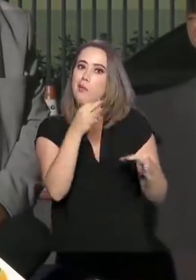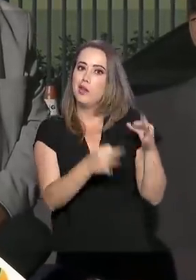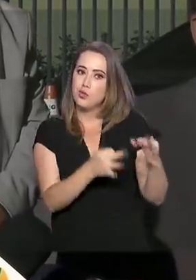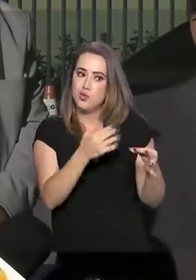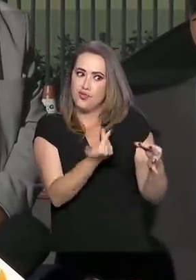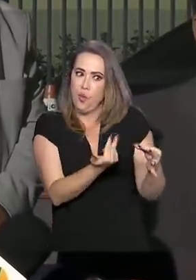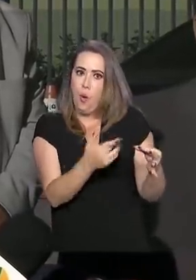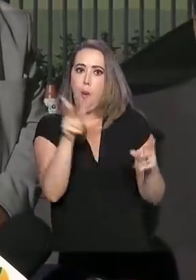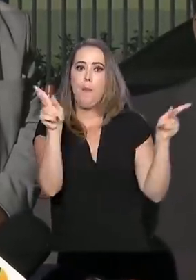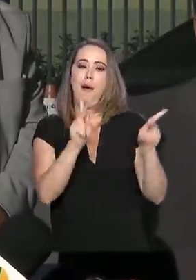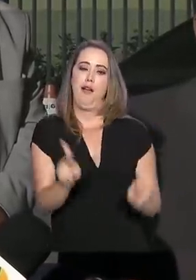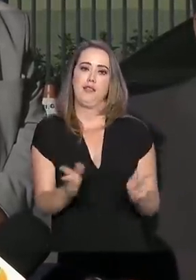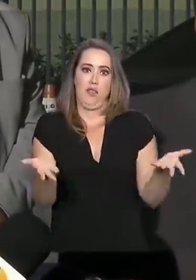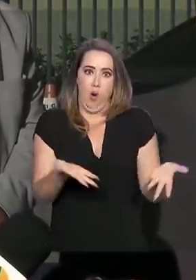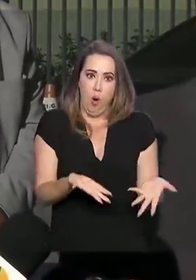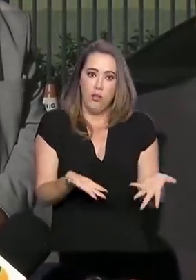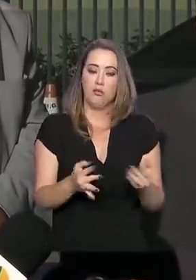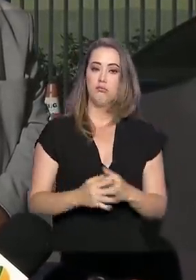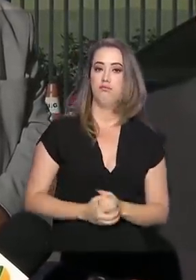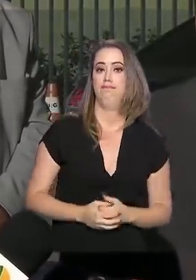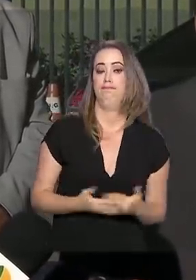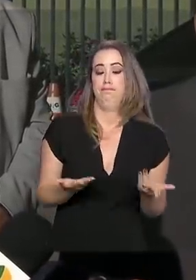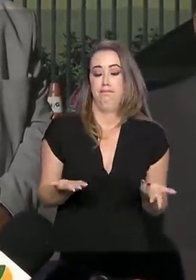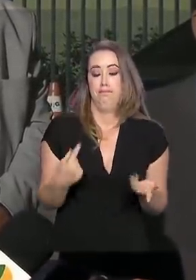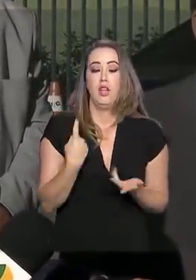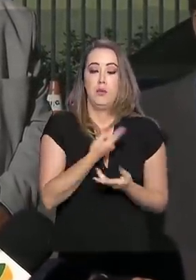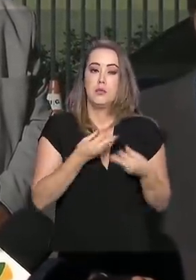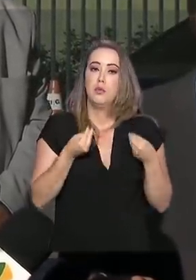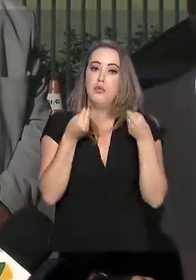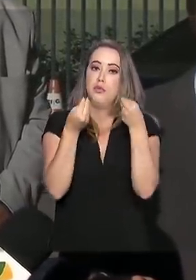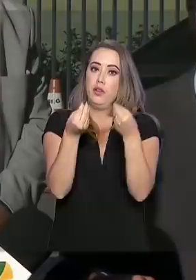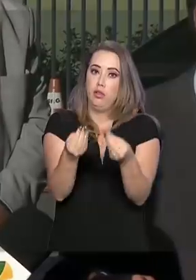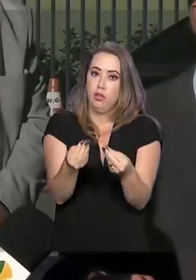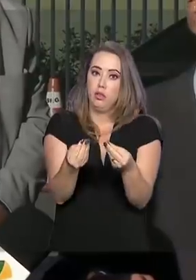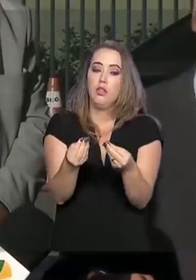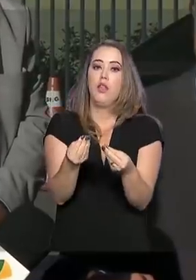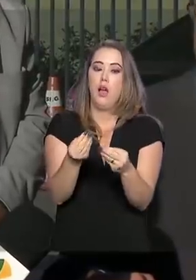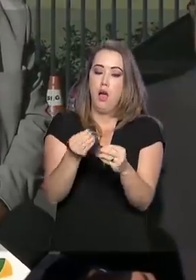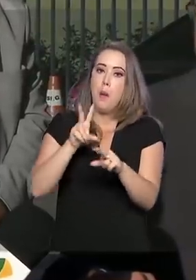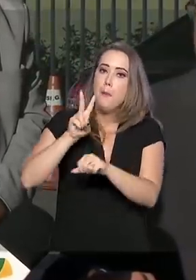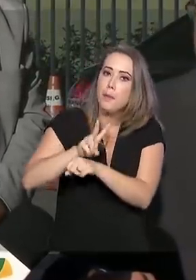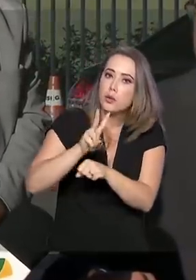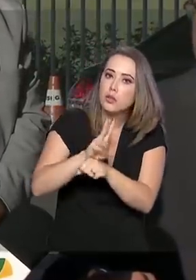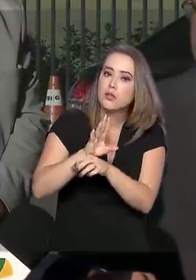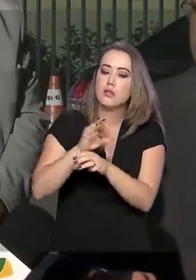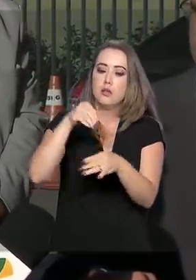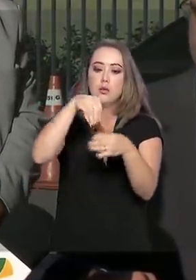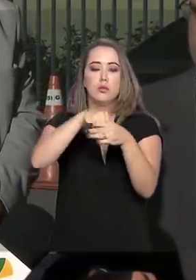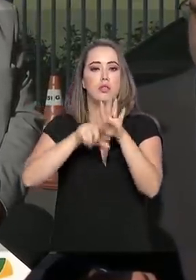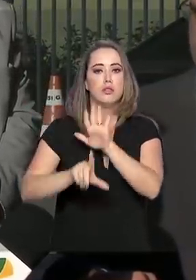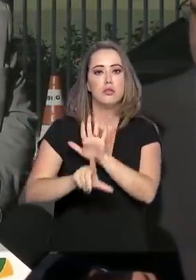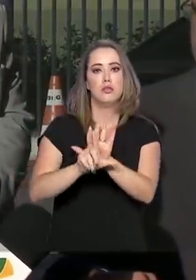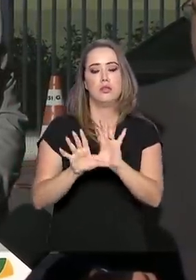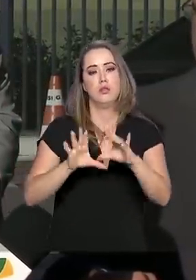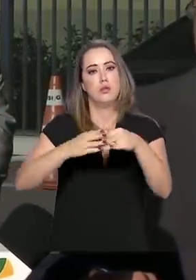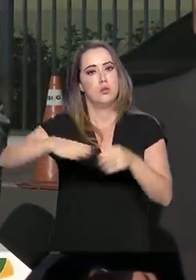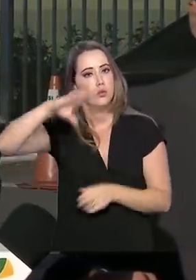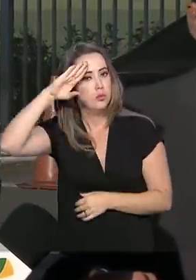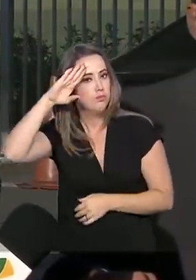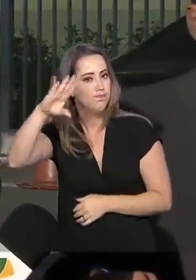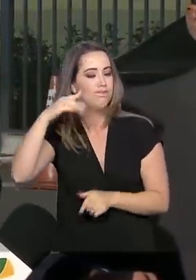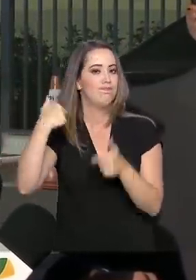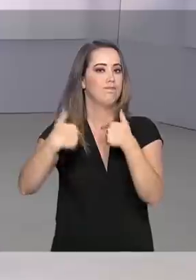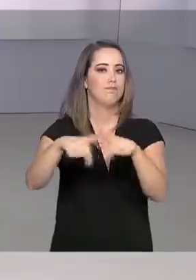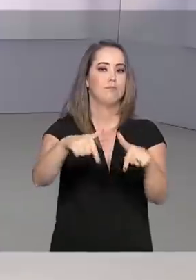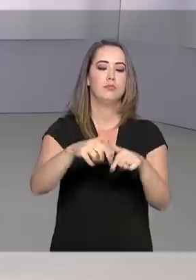julgados com lei de paz. Então, nós temos que dar garantia jurídica, retaguarda jurídica a esses militares das Forças Armadas que